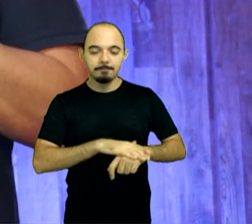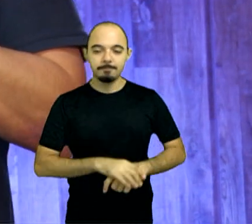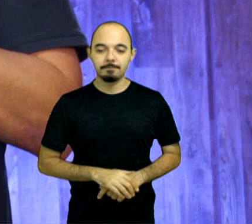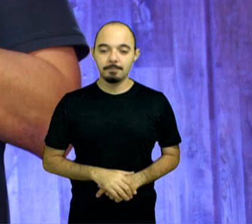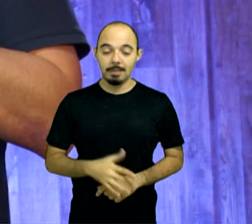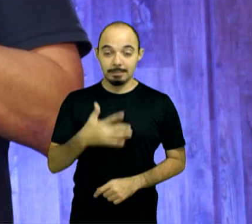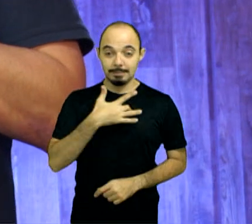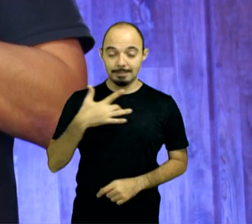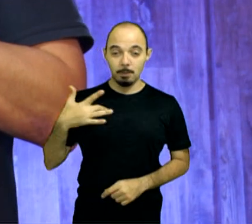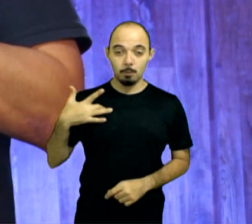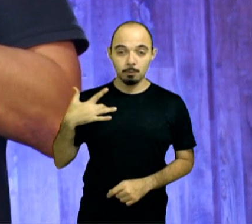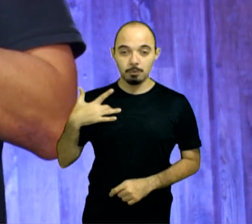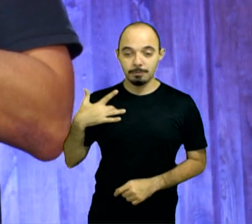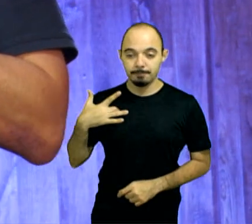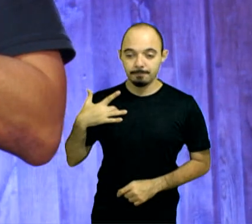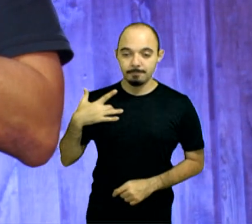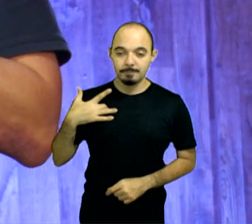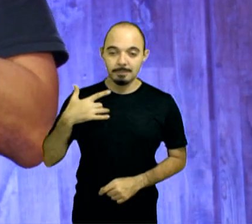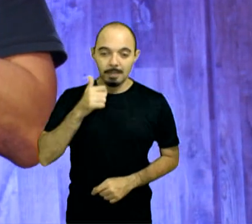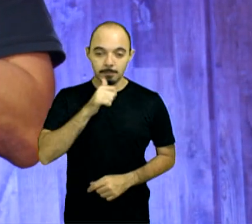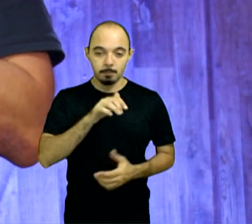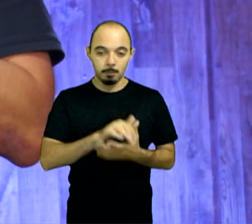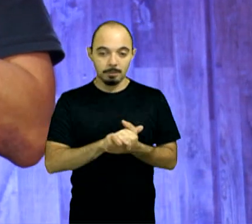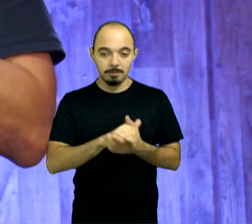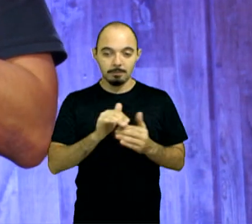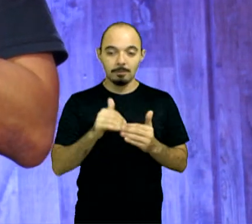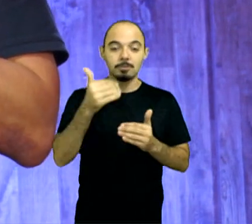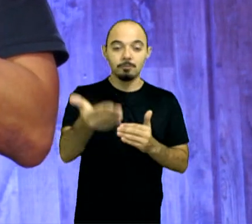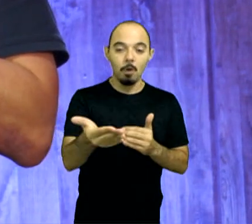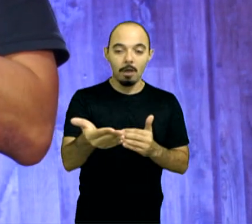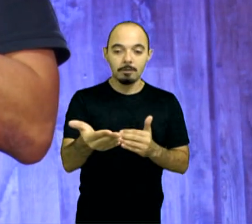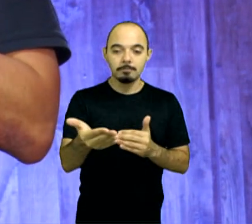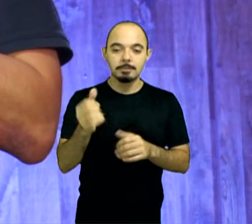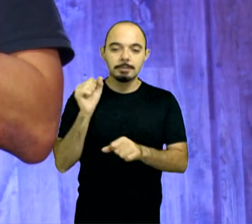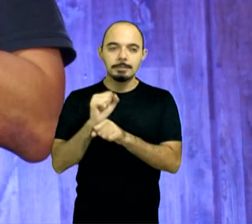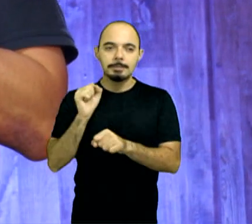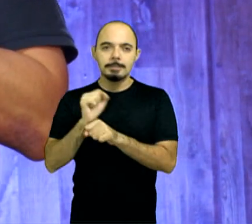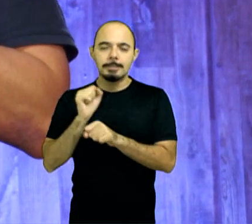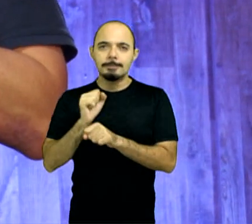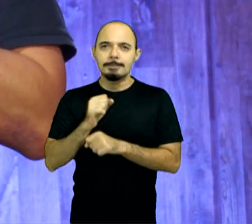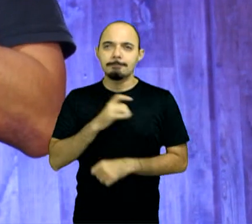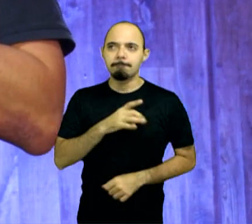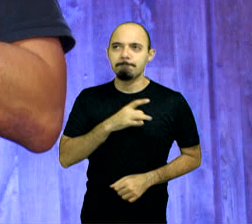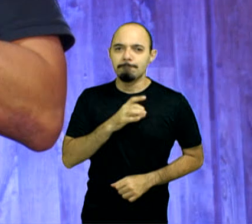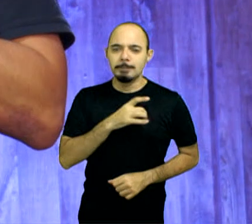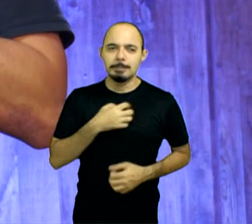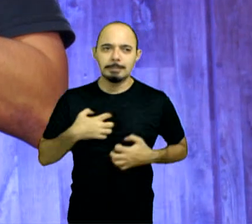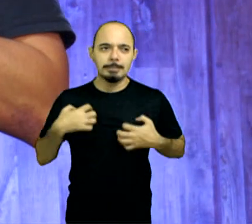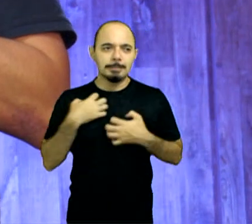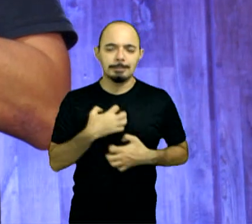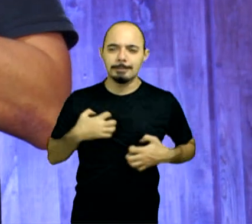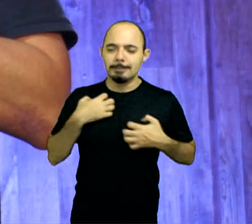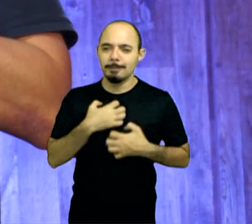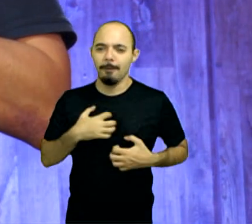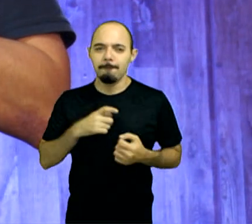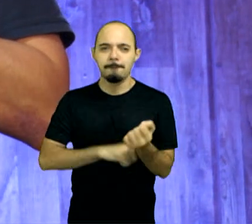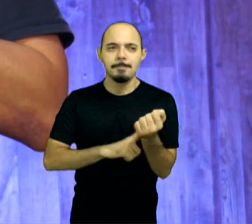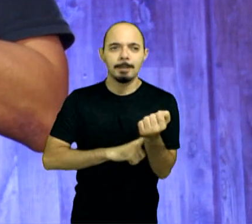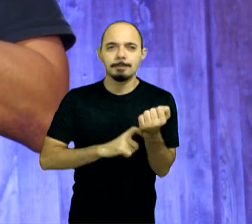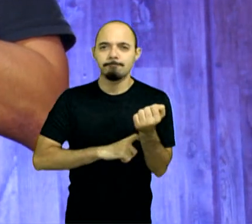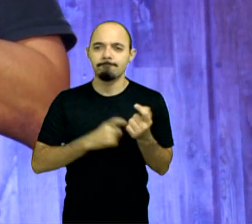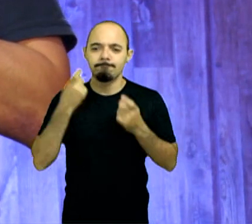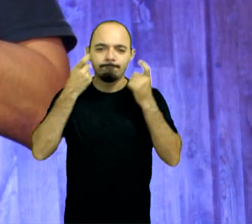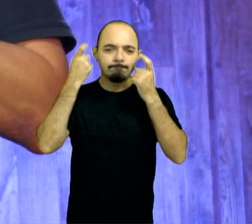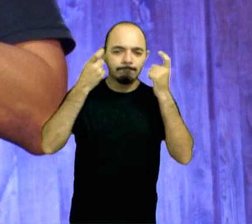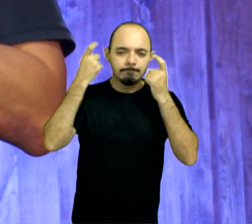minha esposa ficou do lado de fora, já apurada, assim, com medo. Ela estava com mais medo que eu. E o médico fez,